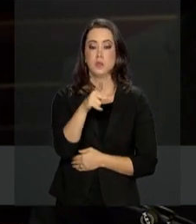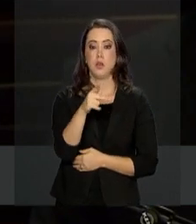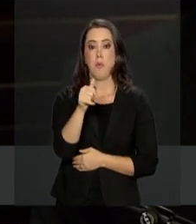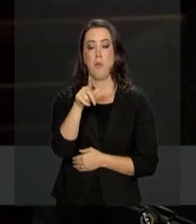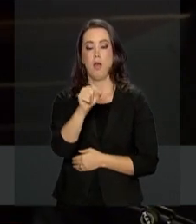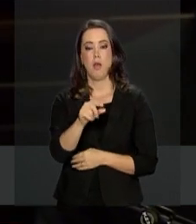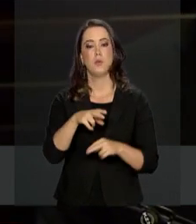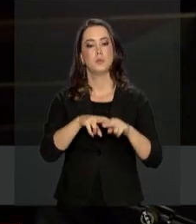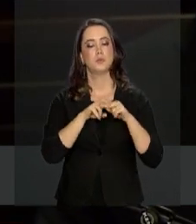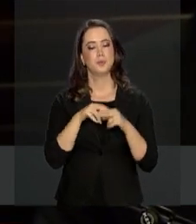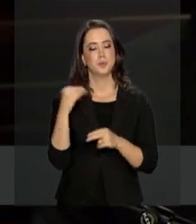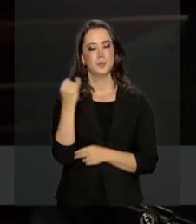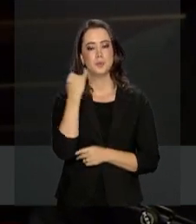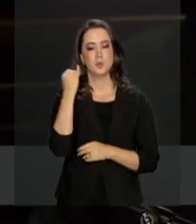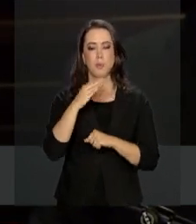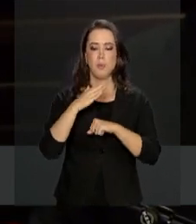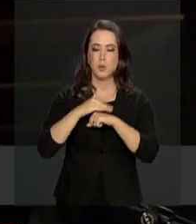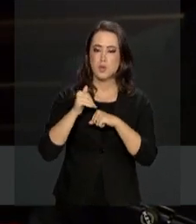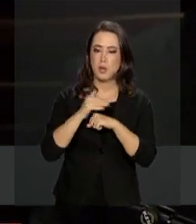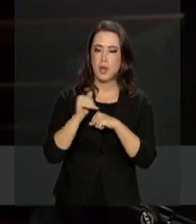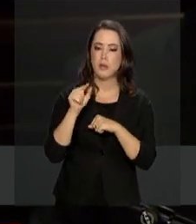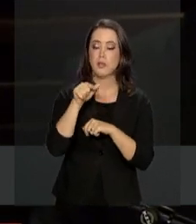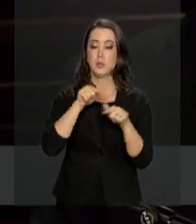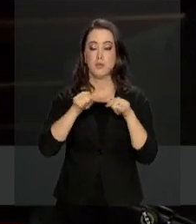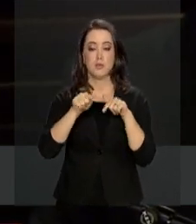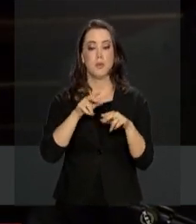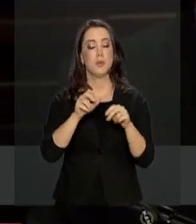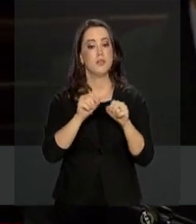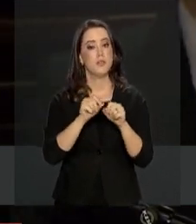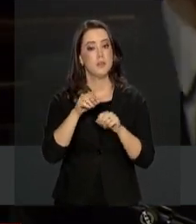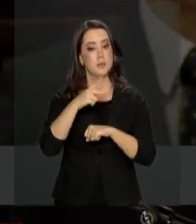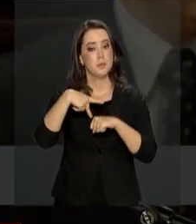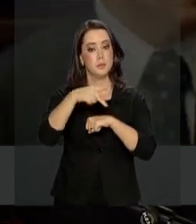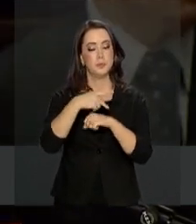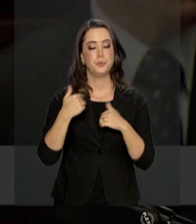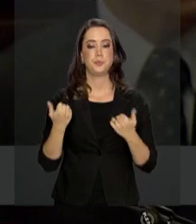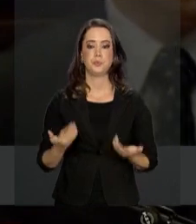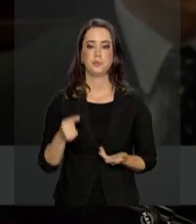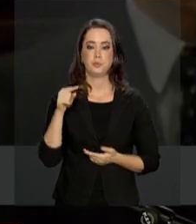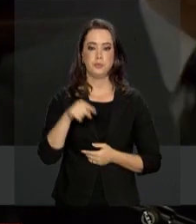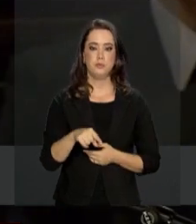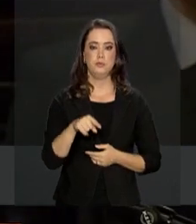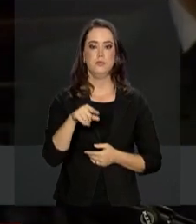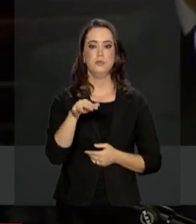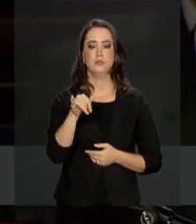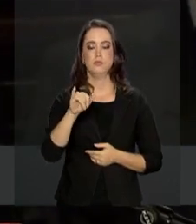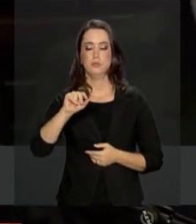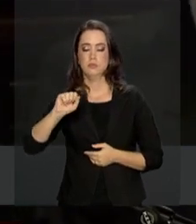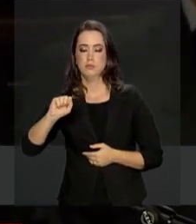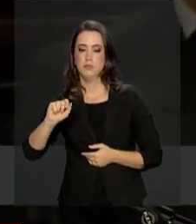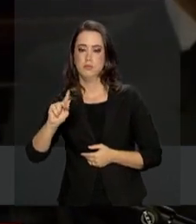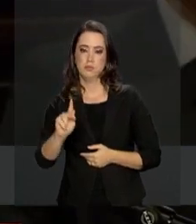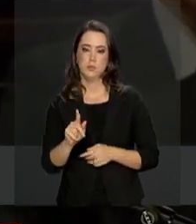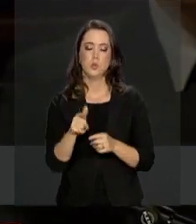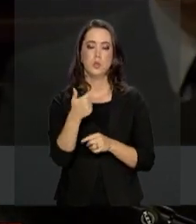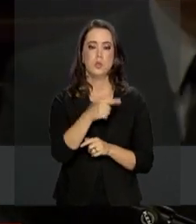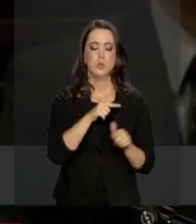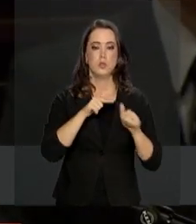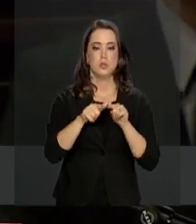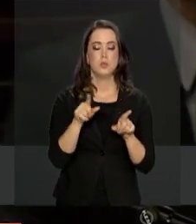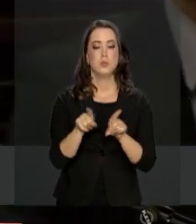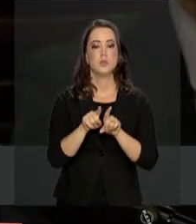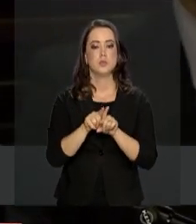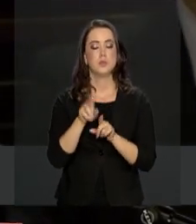skaf pela gentileza eu trabalho que ele faz é pelo país não é aqui na fiesp e outras atividades que exercitou